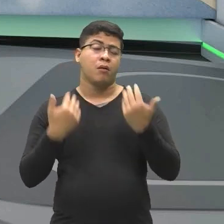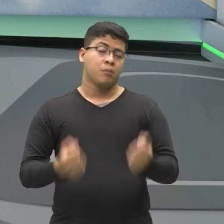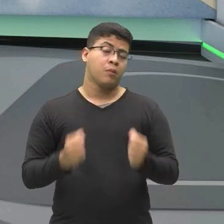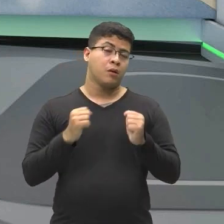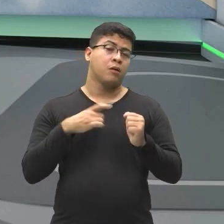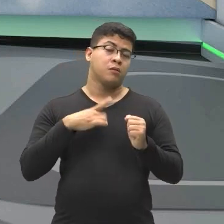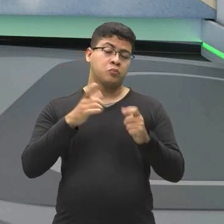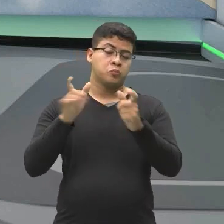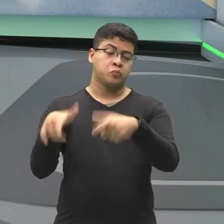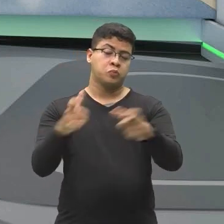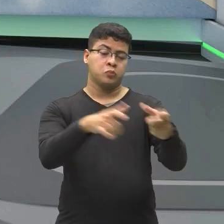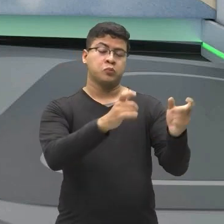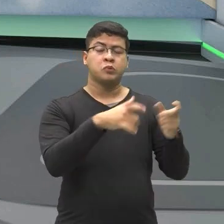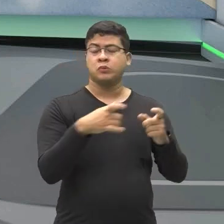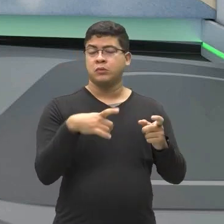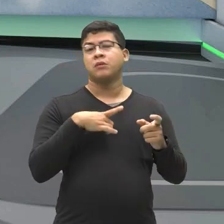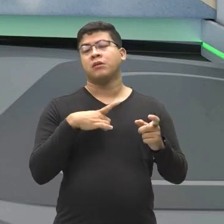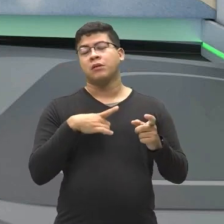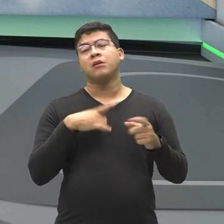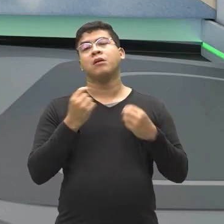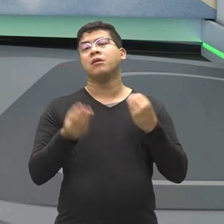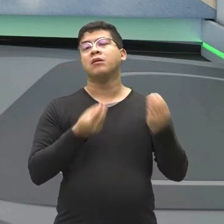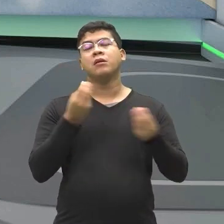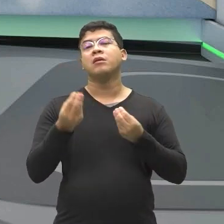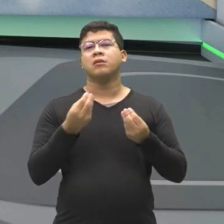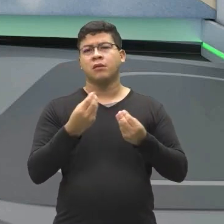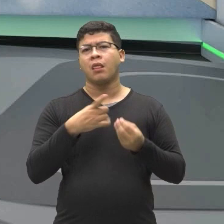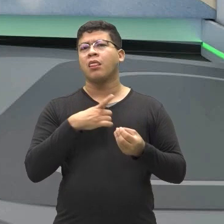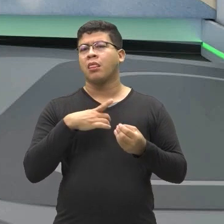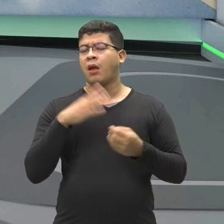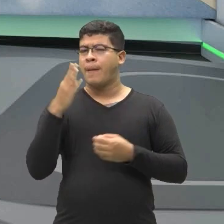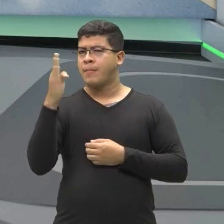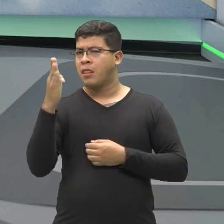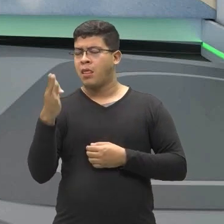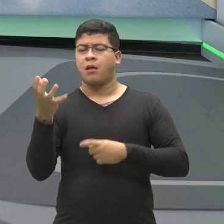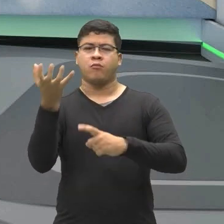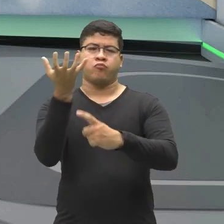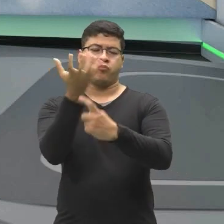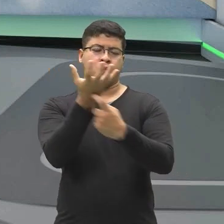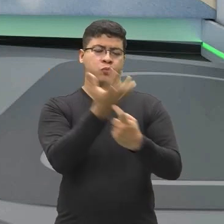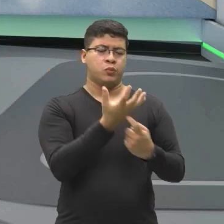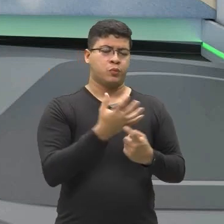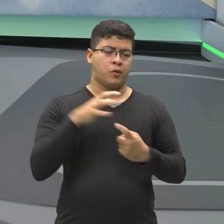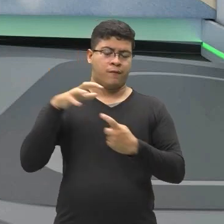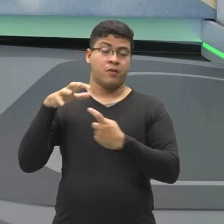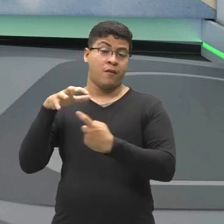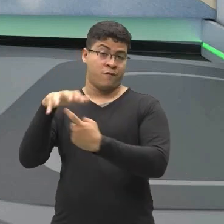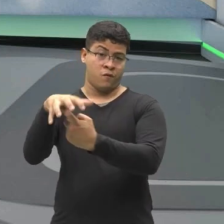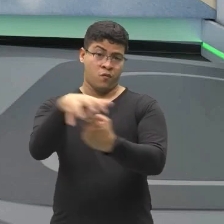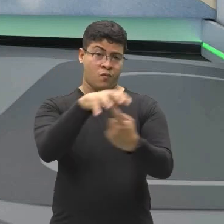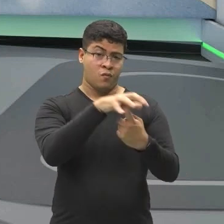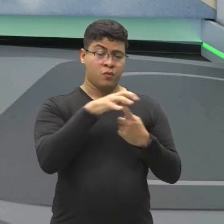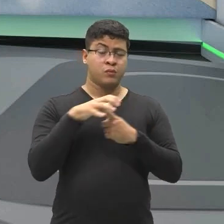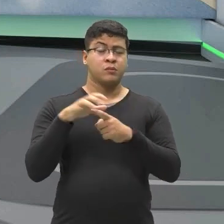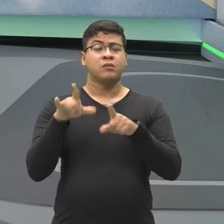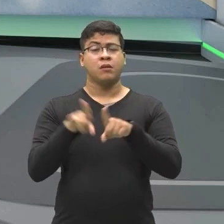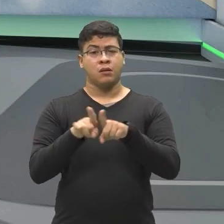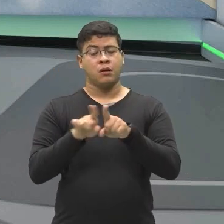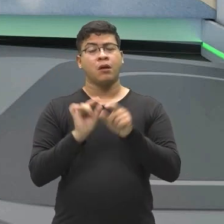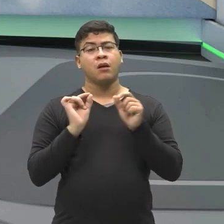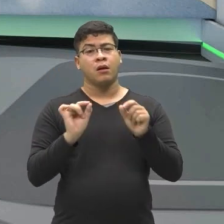ali diversos tipos de bactérias, fungos que estão presentes no ar, né? Então, quando essa bactéria,